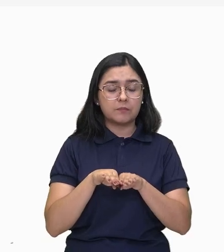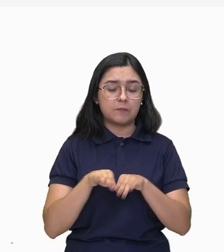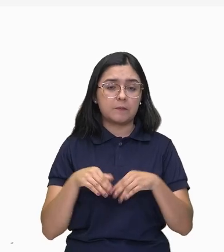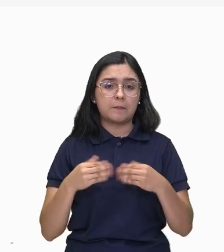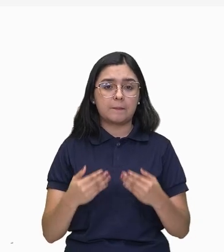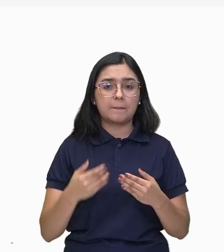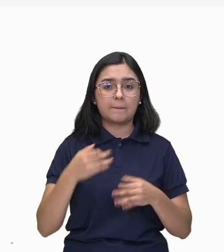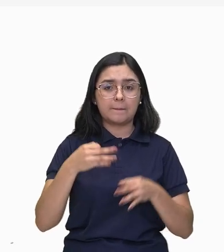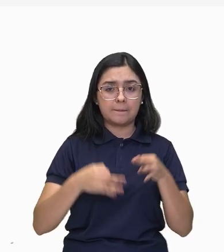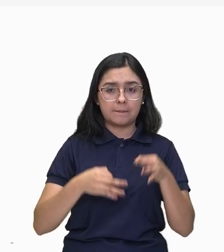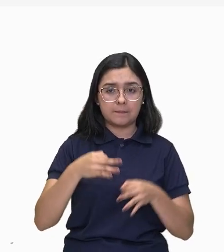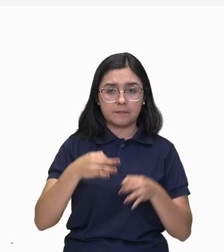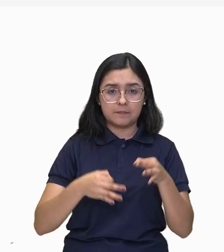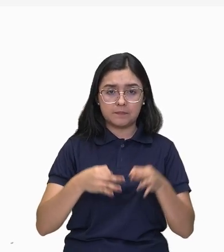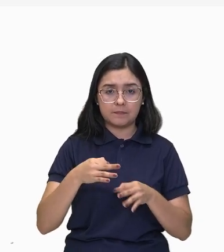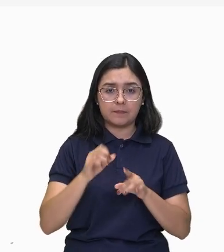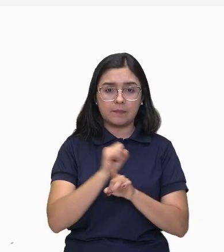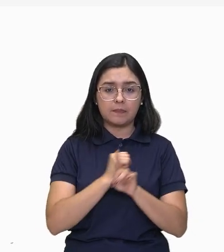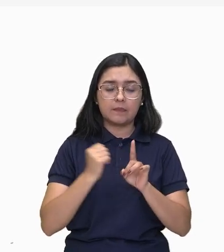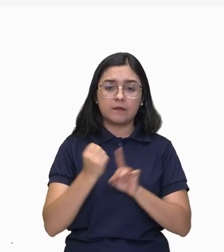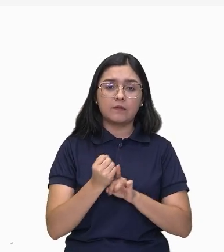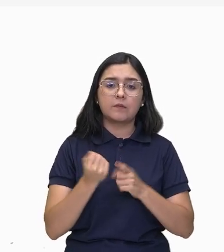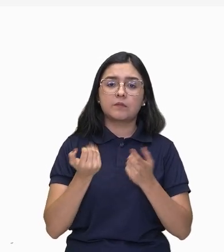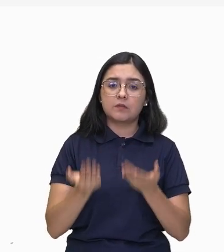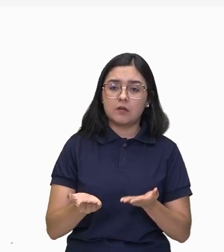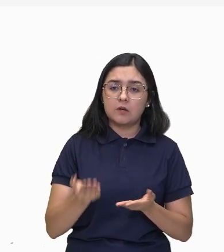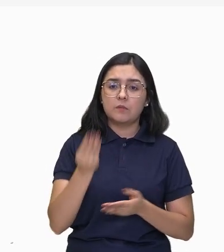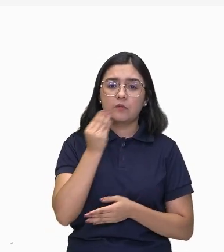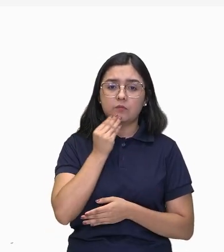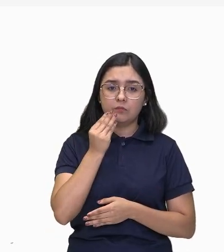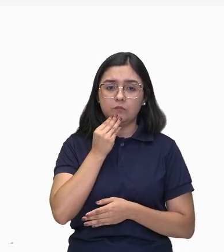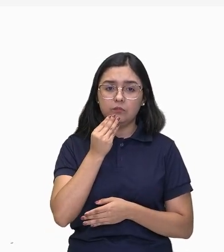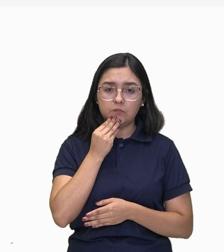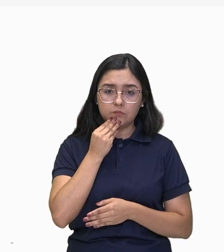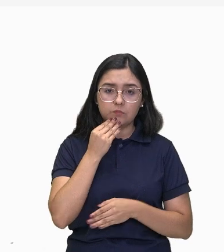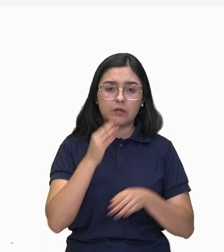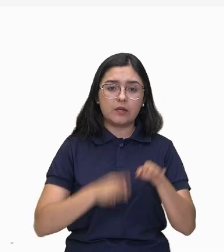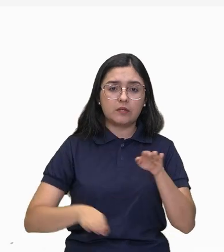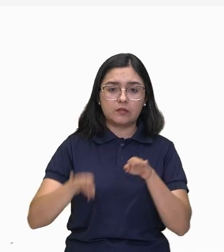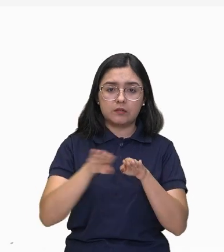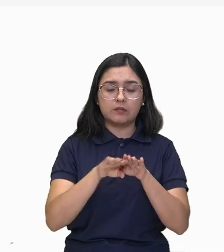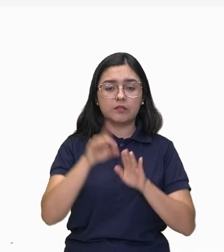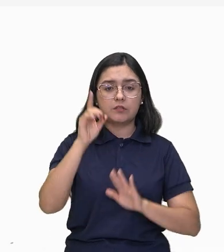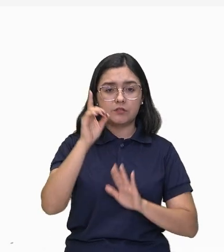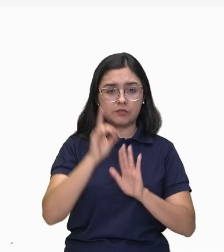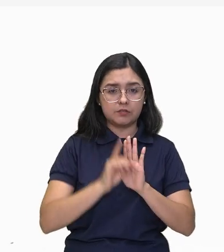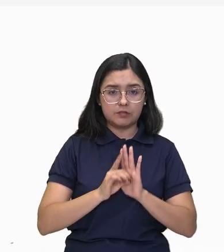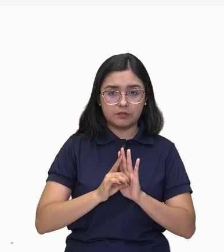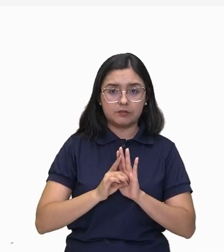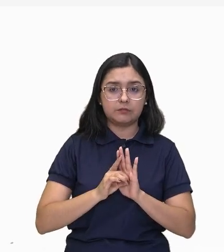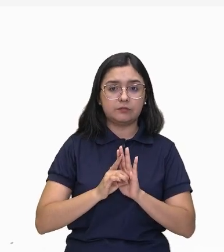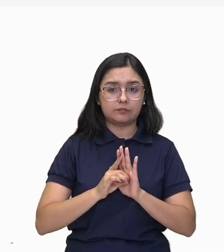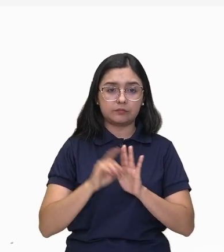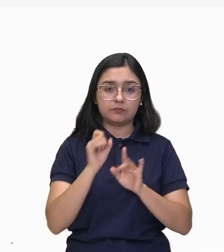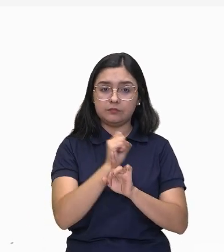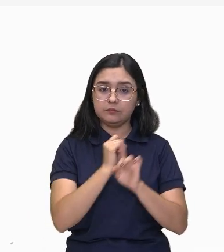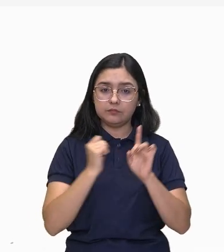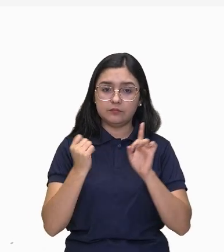nesse caminho, né, de gerar oportunidades, igualdade, equidade e direitos